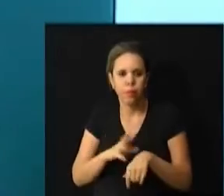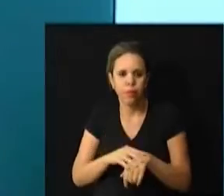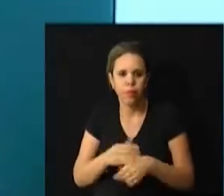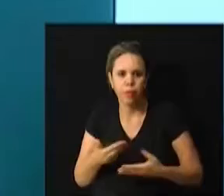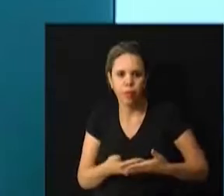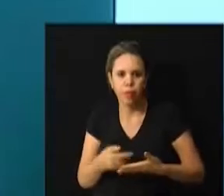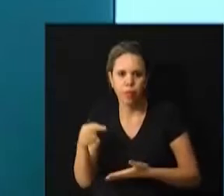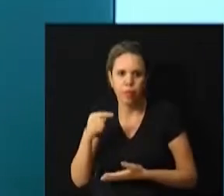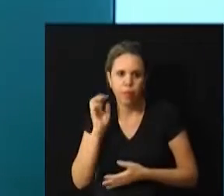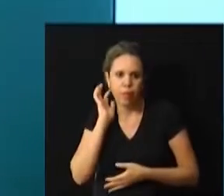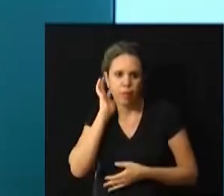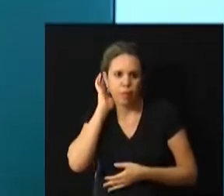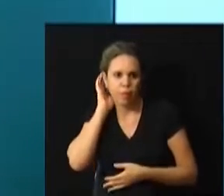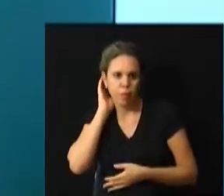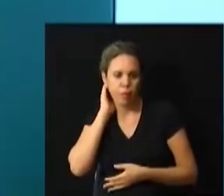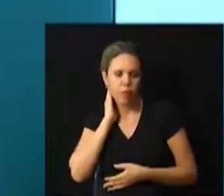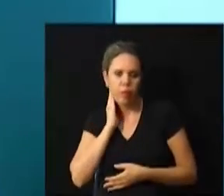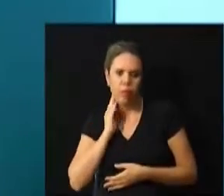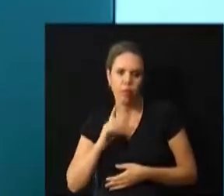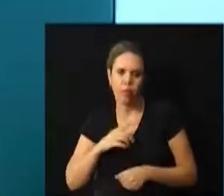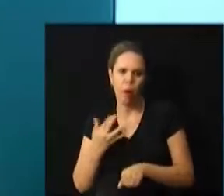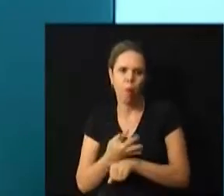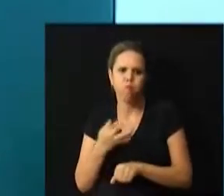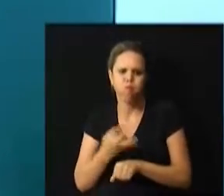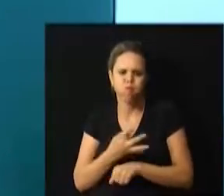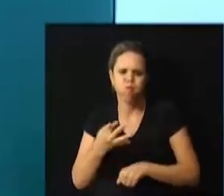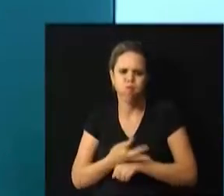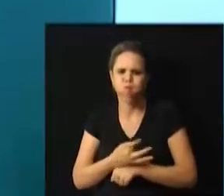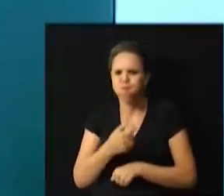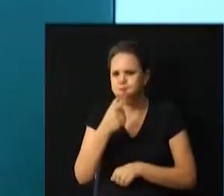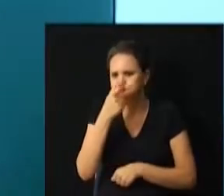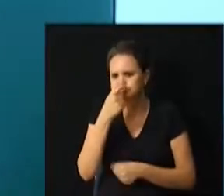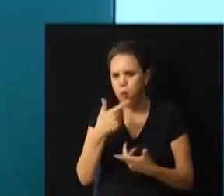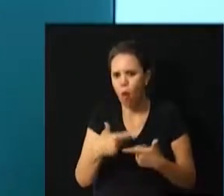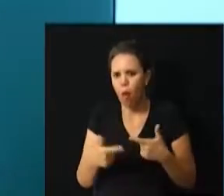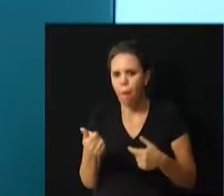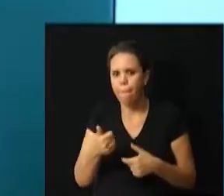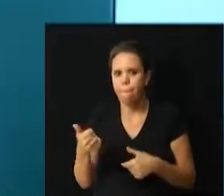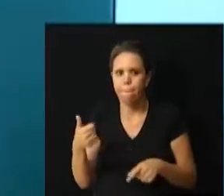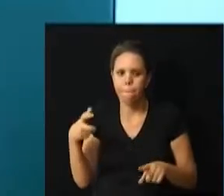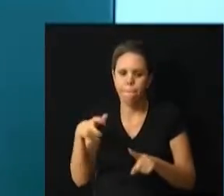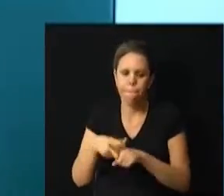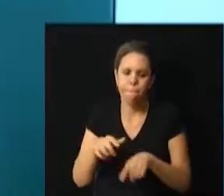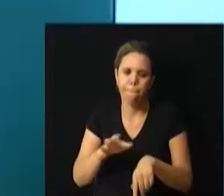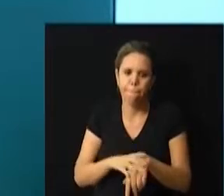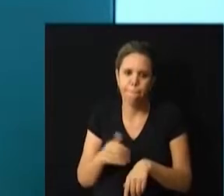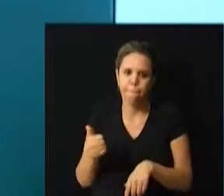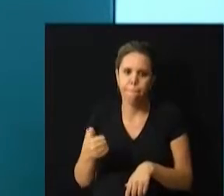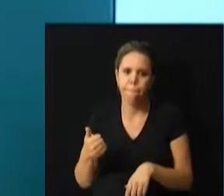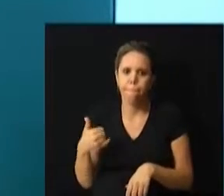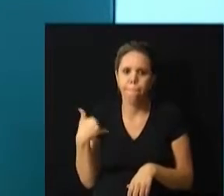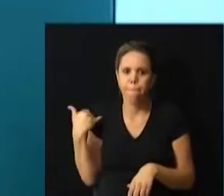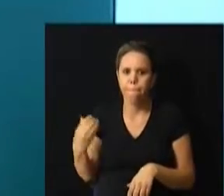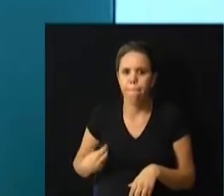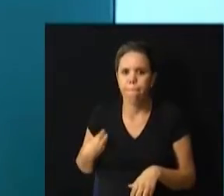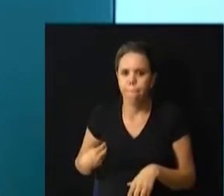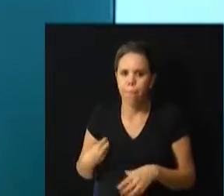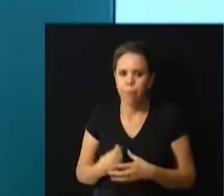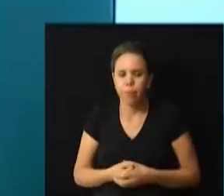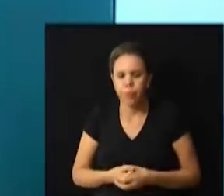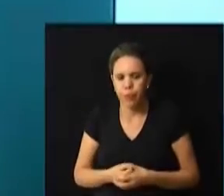causa acidente na criança, né? Temos a sufocação, que é a primeira causa de acidente na criança no primeiro ano de